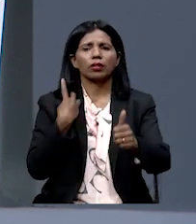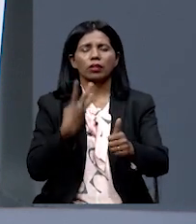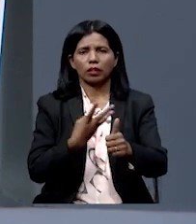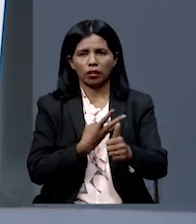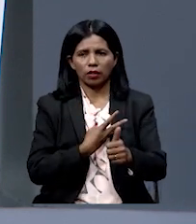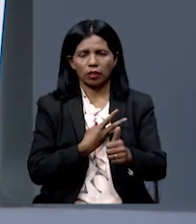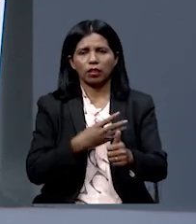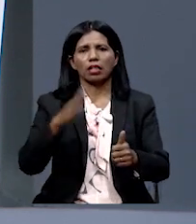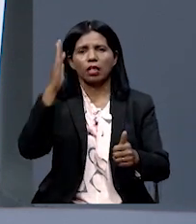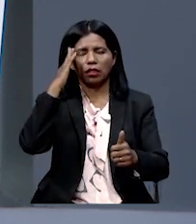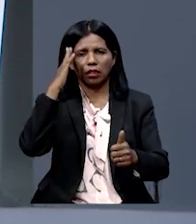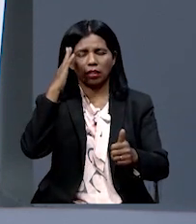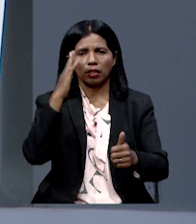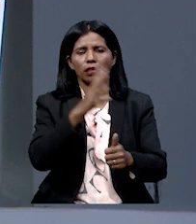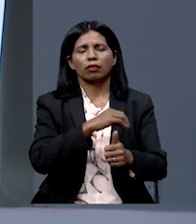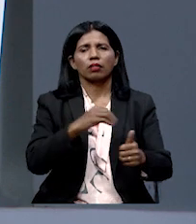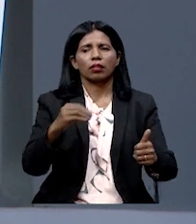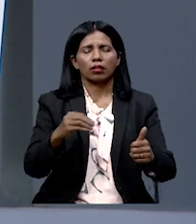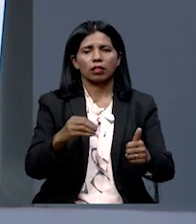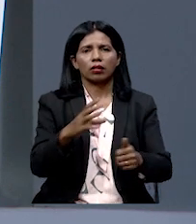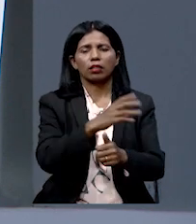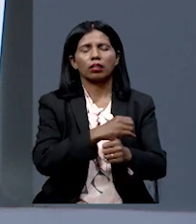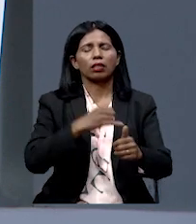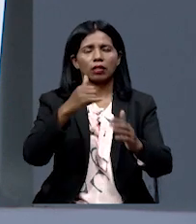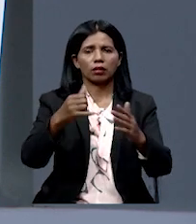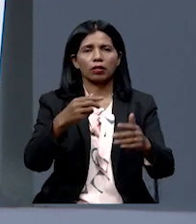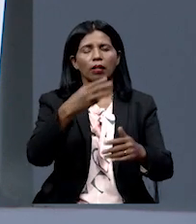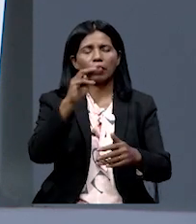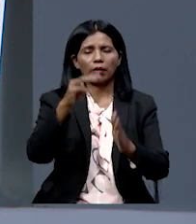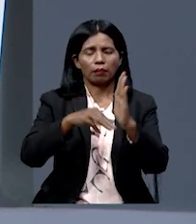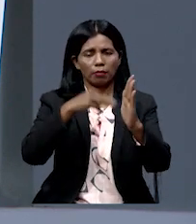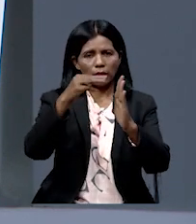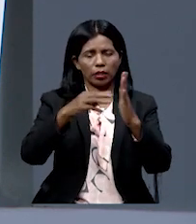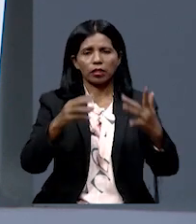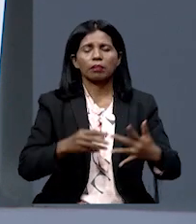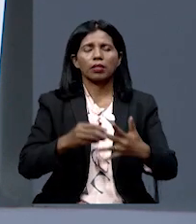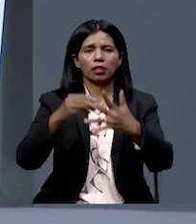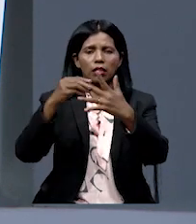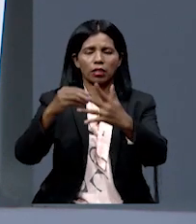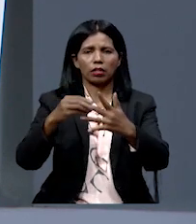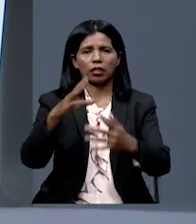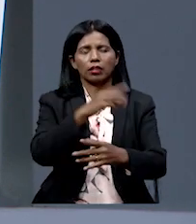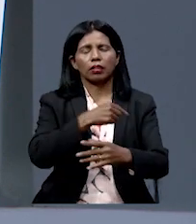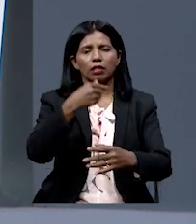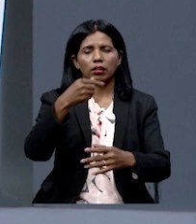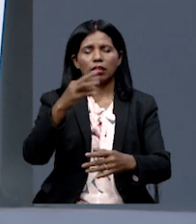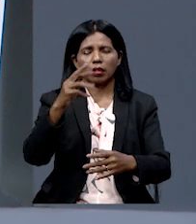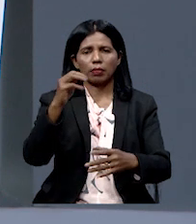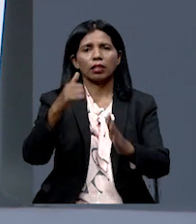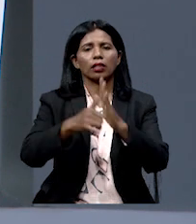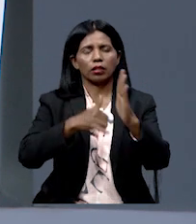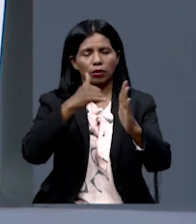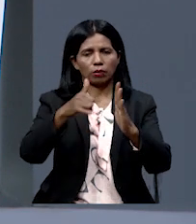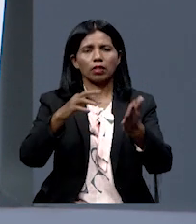tuir ita ni hatene único canal media único media que nia canal nia conta YouTube nia